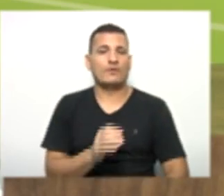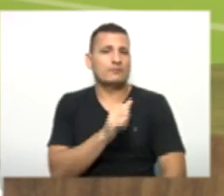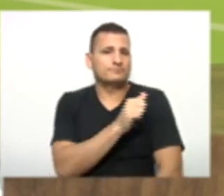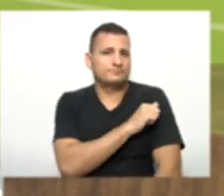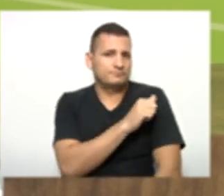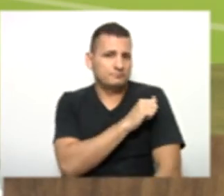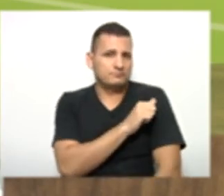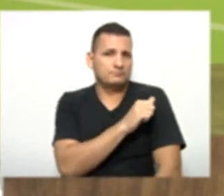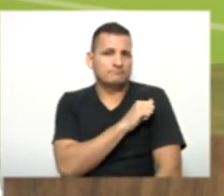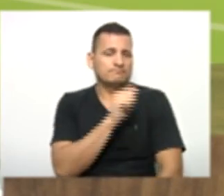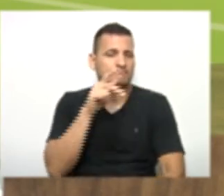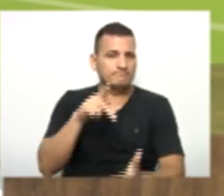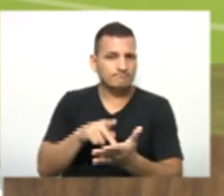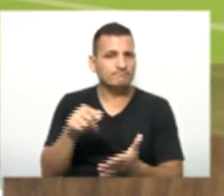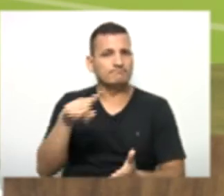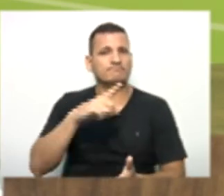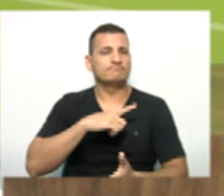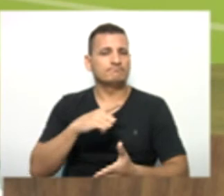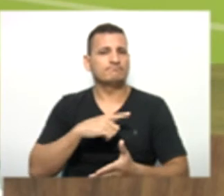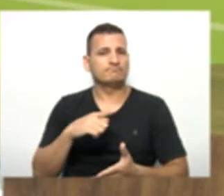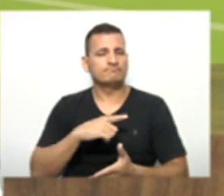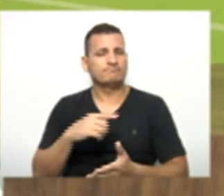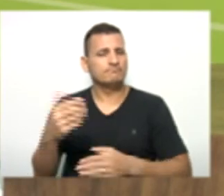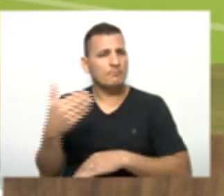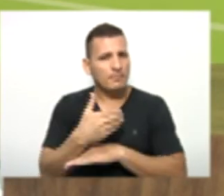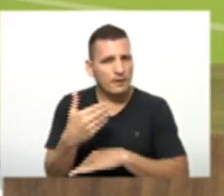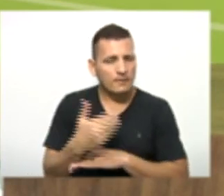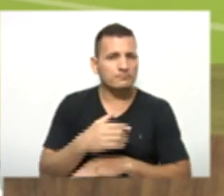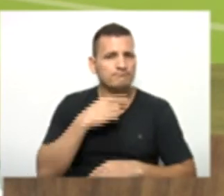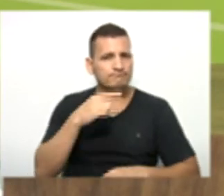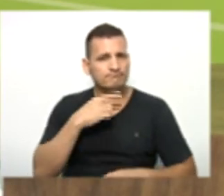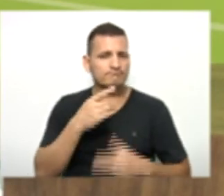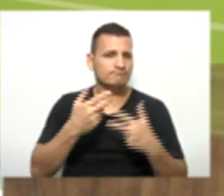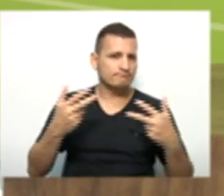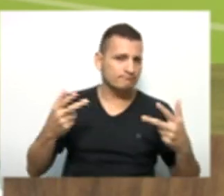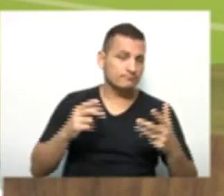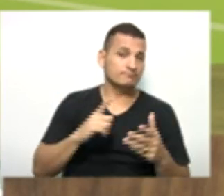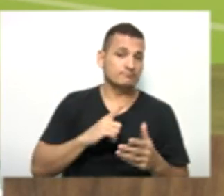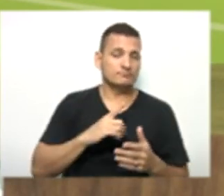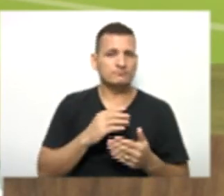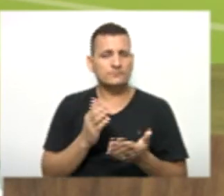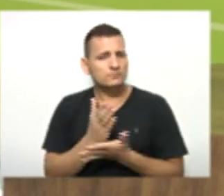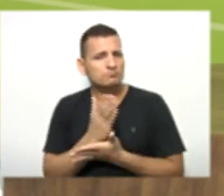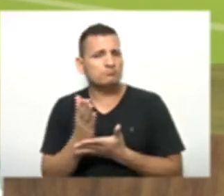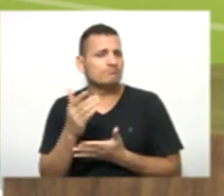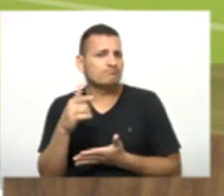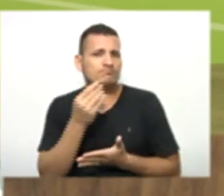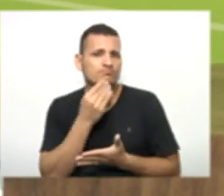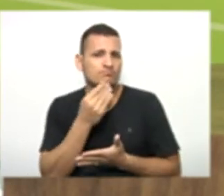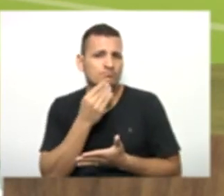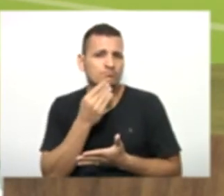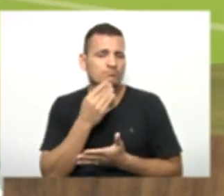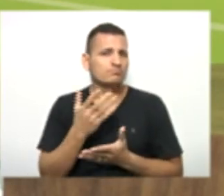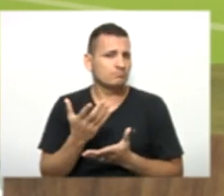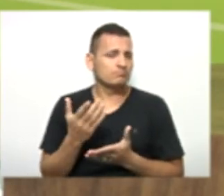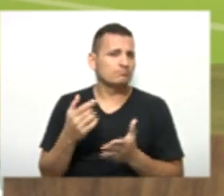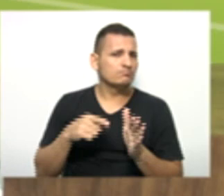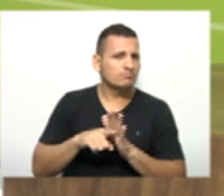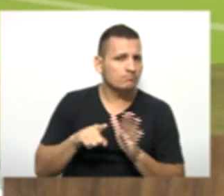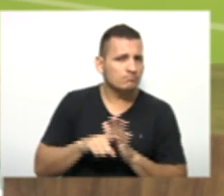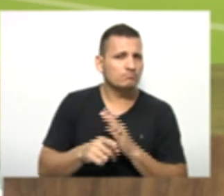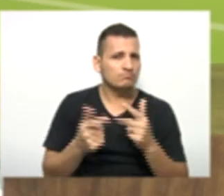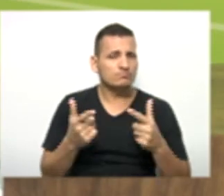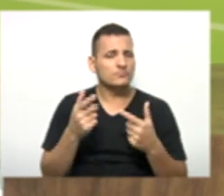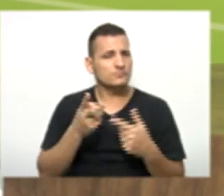realmente participando e aqueles que não estão tendo a oportunidade de participar, que vocês estejam sempre produzindo.